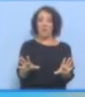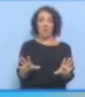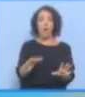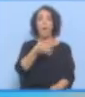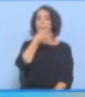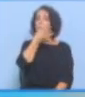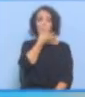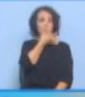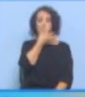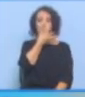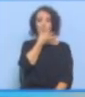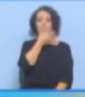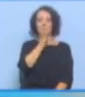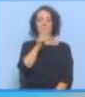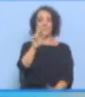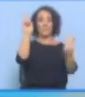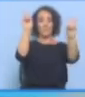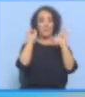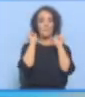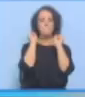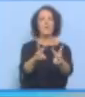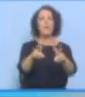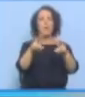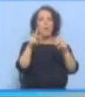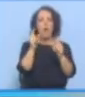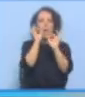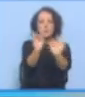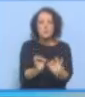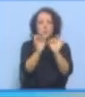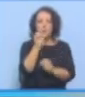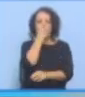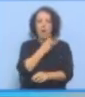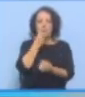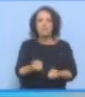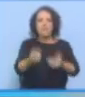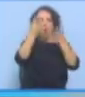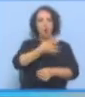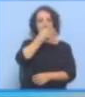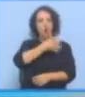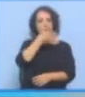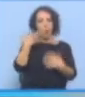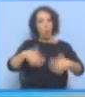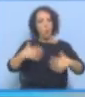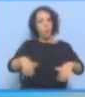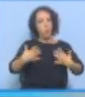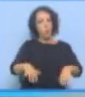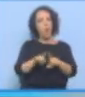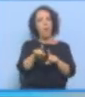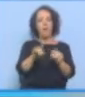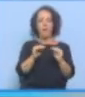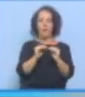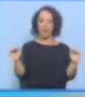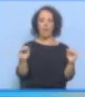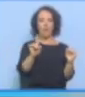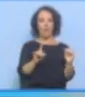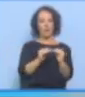falar... O milagre que fazem terapeutas da fala a pôr pessoas a falar, não é? Quer dizer, portanto, há esse primeiro nível,